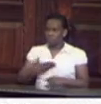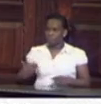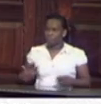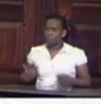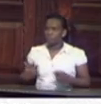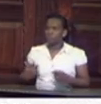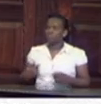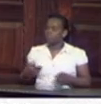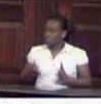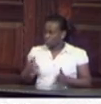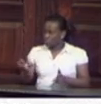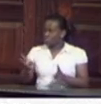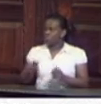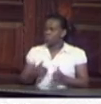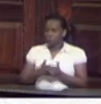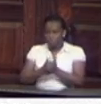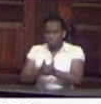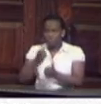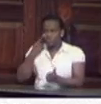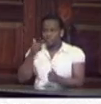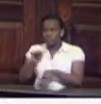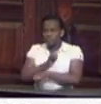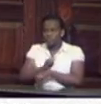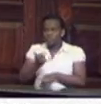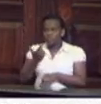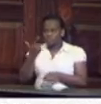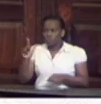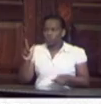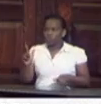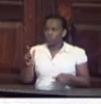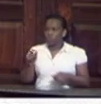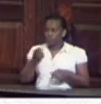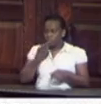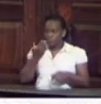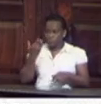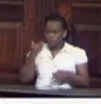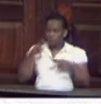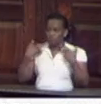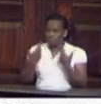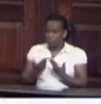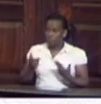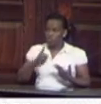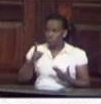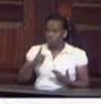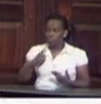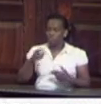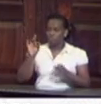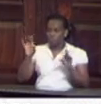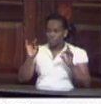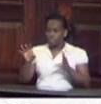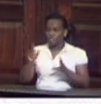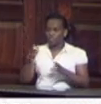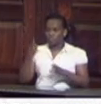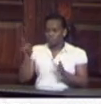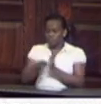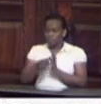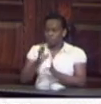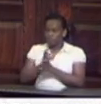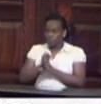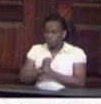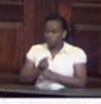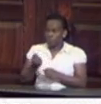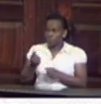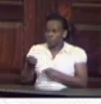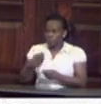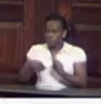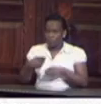e sempre corro atrás de alternativas. Tivemos recentemente numa reunião com 9 especialistas de finanças públicas, né, com o deputado